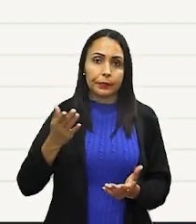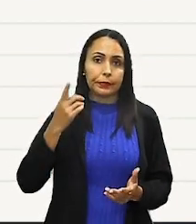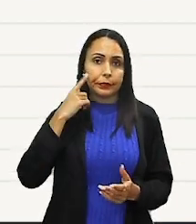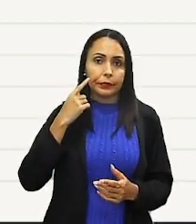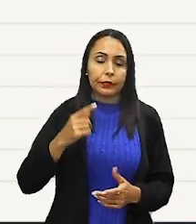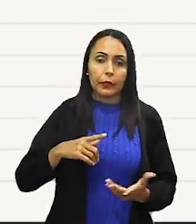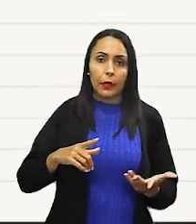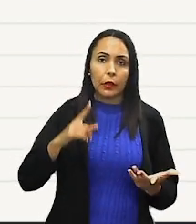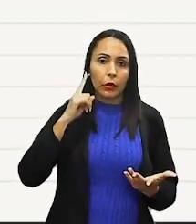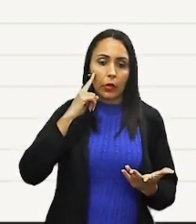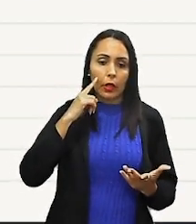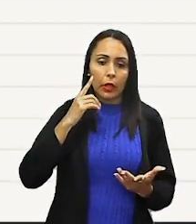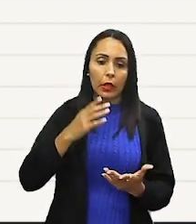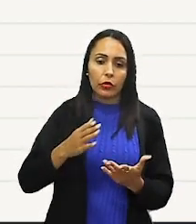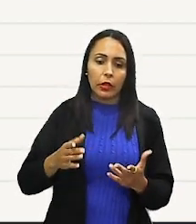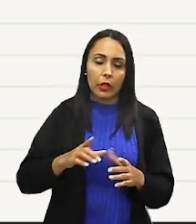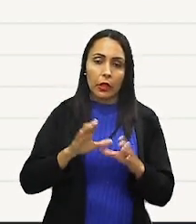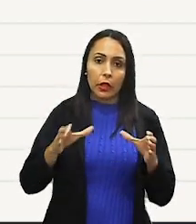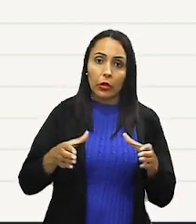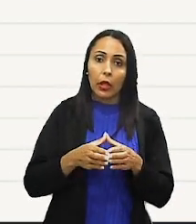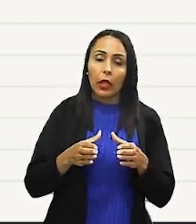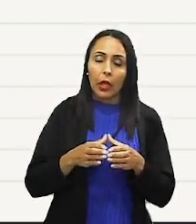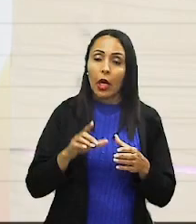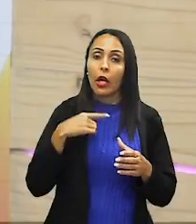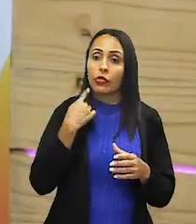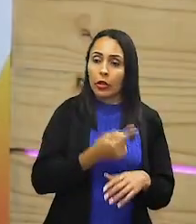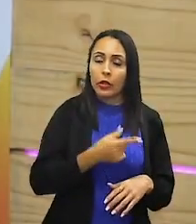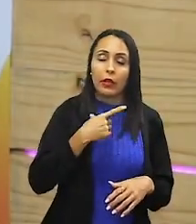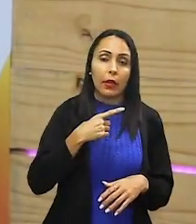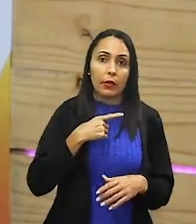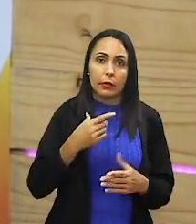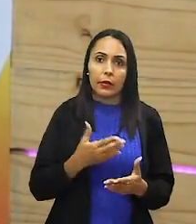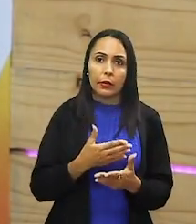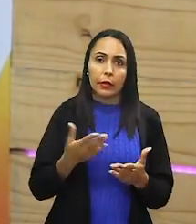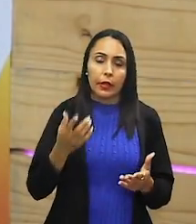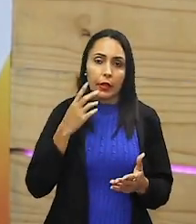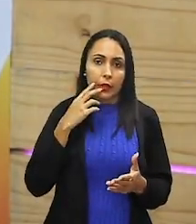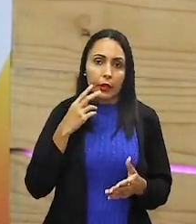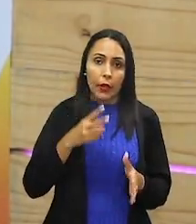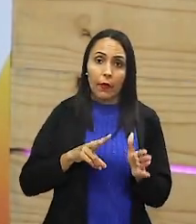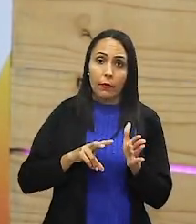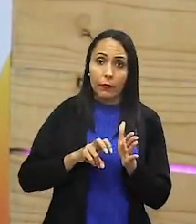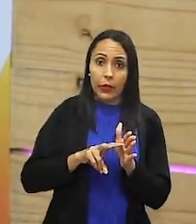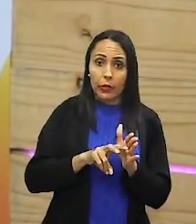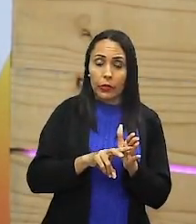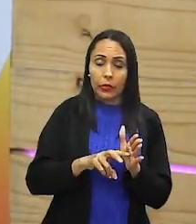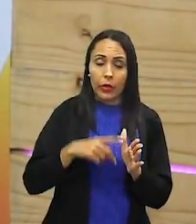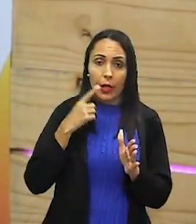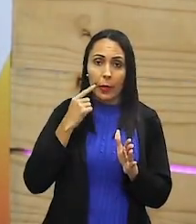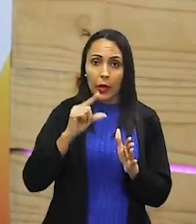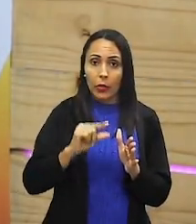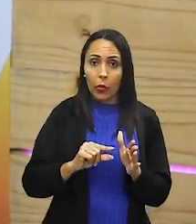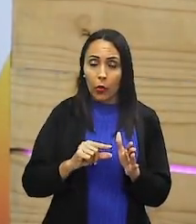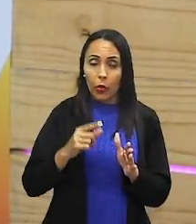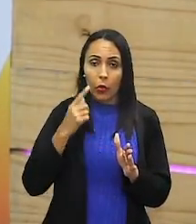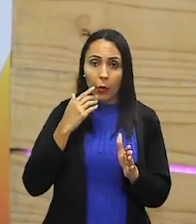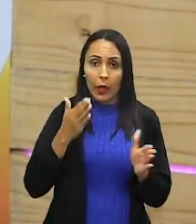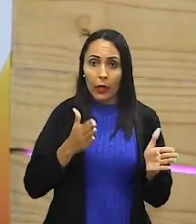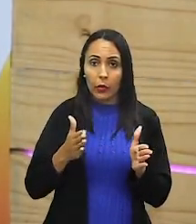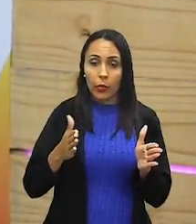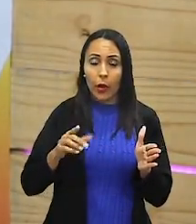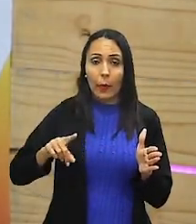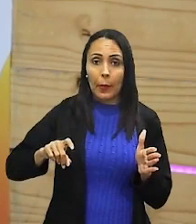menores agentes microbiológicos que a gente tem na natureza. De maneira geral, vírus é menor do que uma bactéria. Porque assim, os